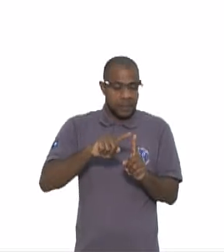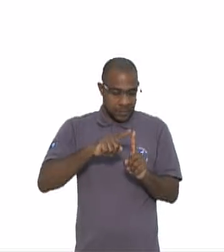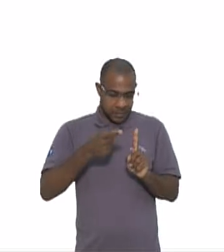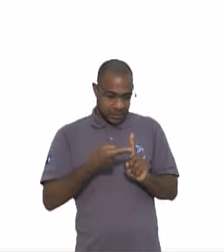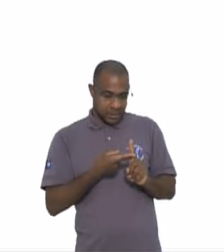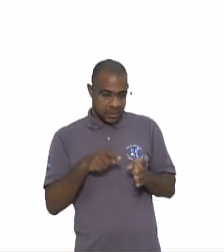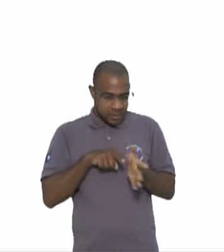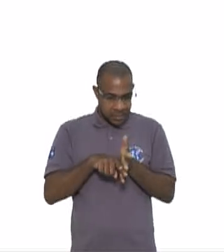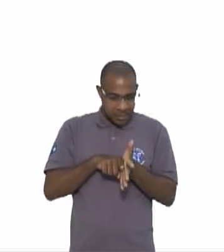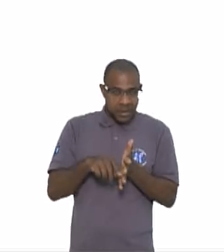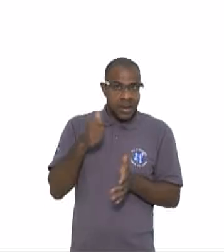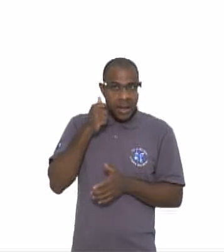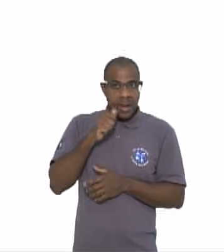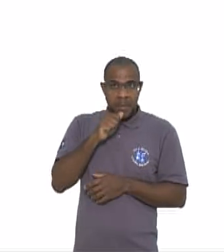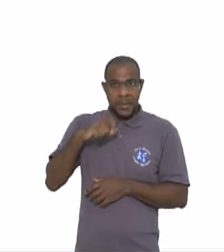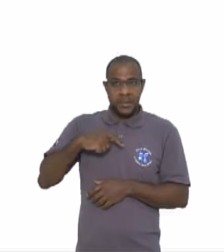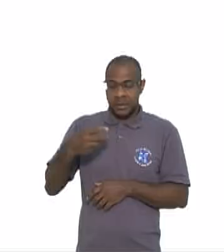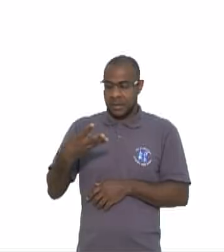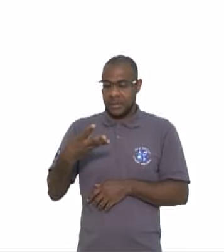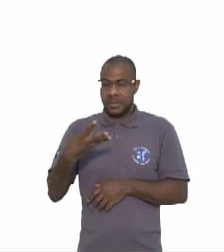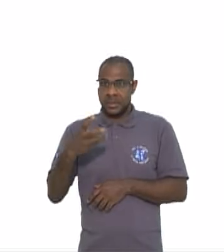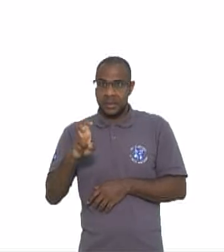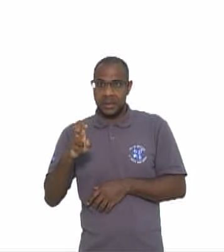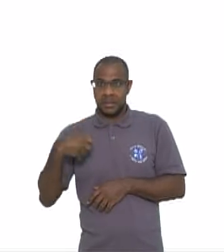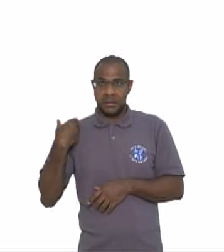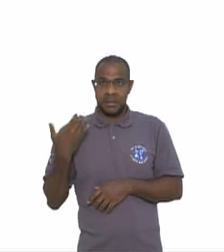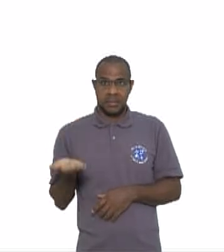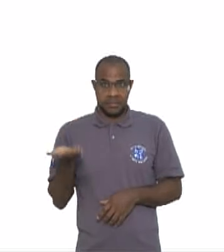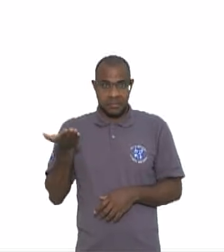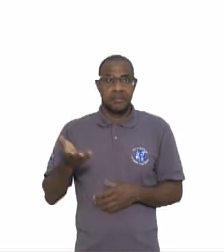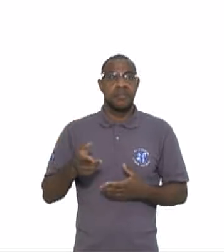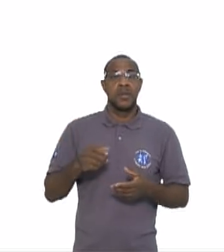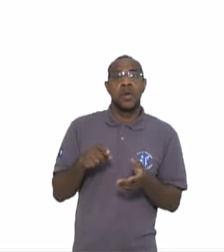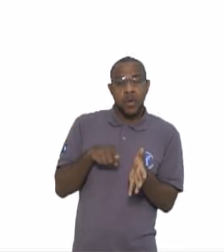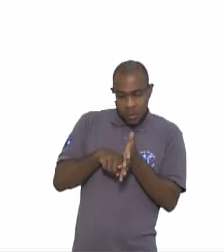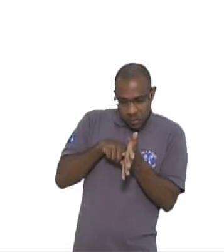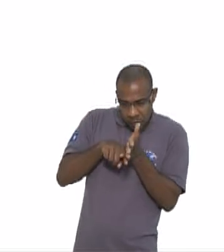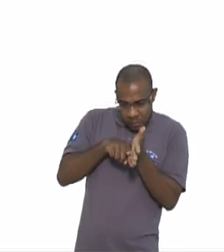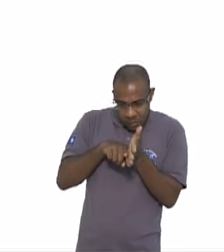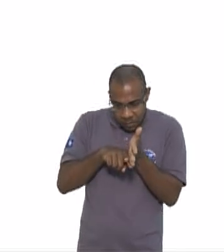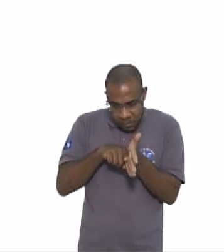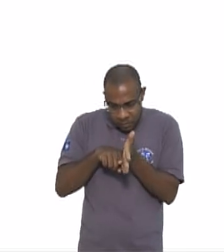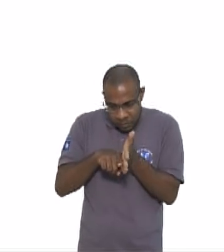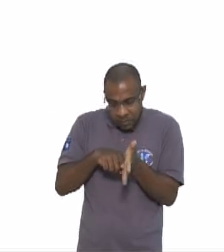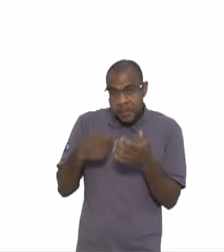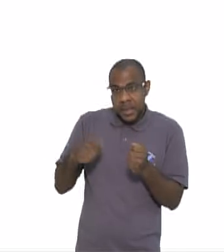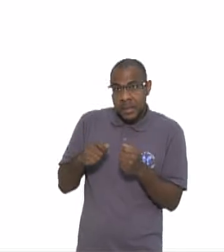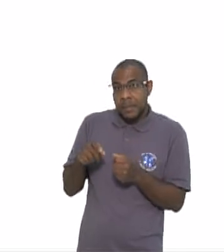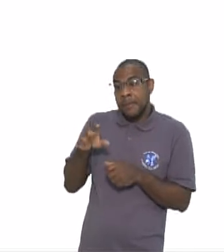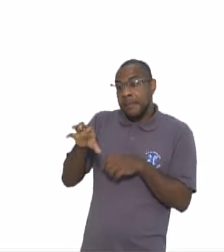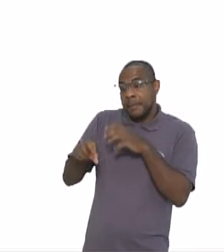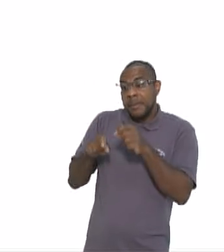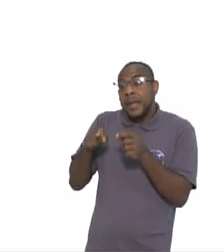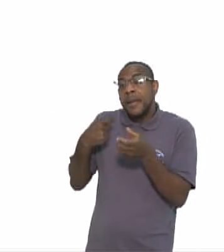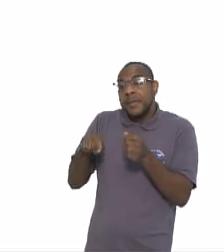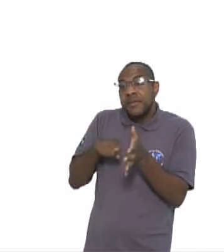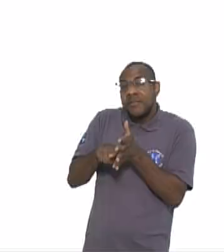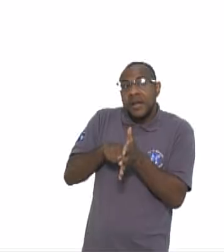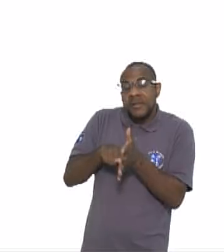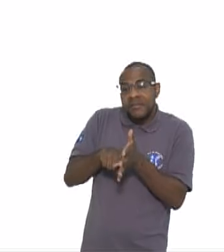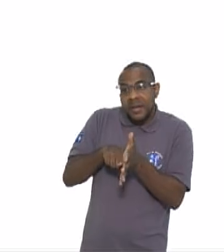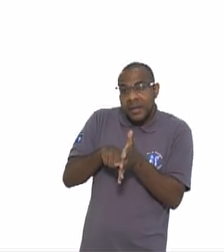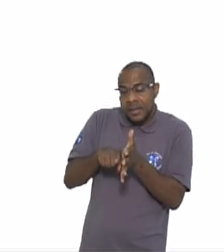anos de idade e apresente casos de doenças genéticas na família, o médico deve indicar uma avaliação do cariótipo fetal.